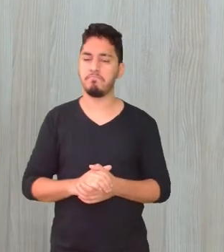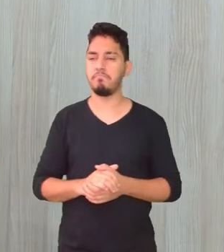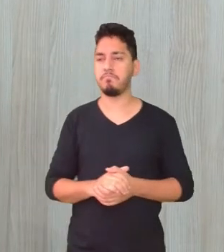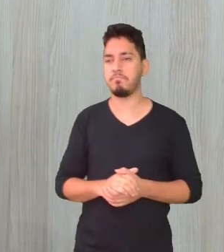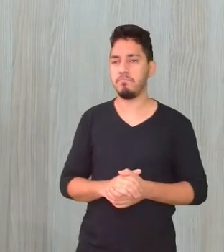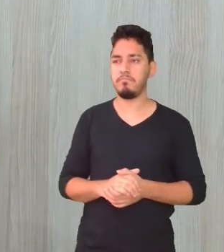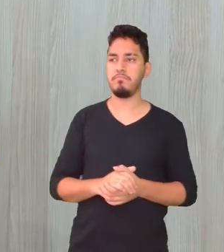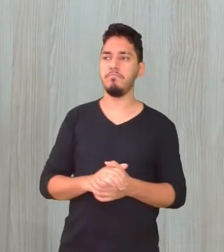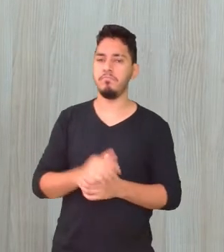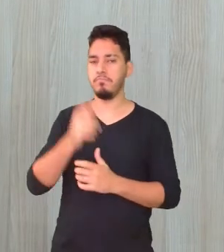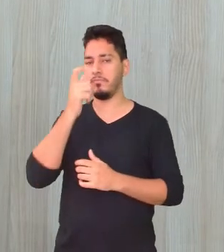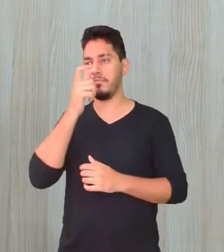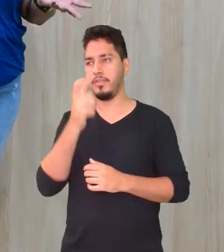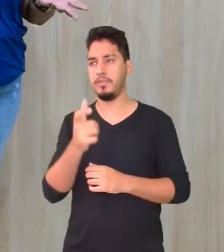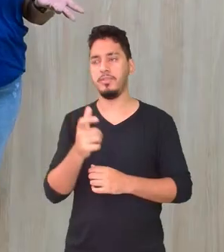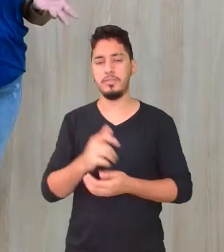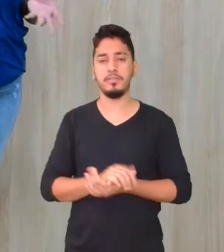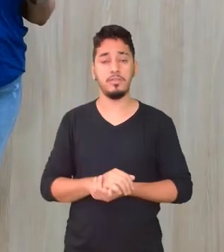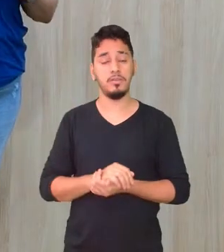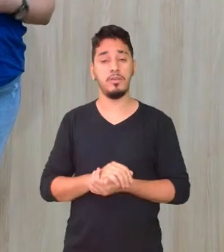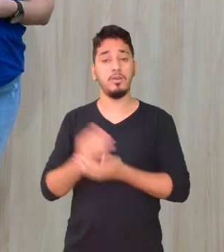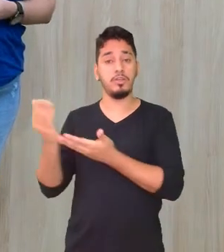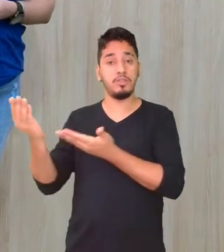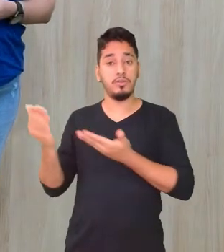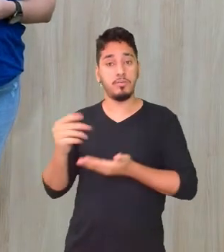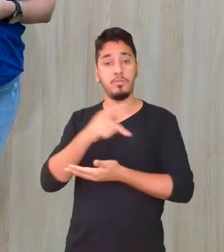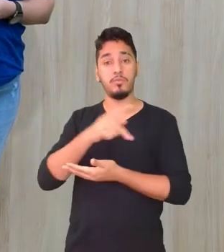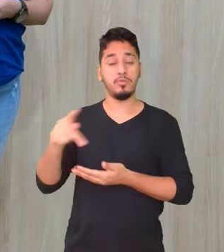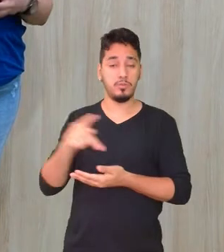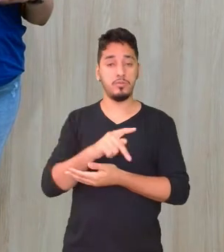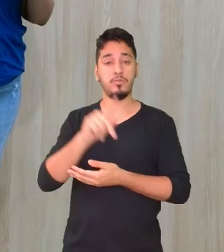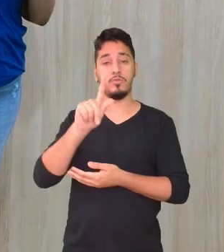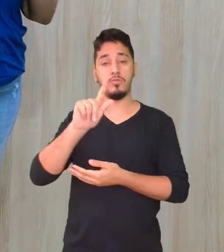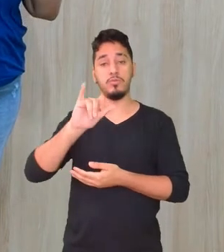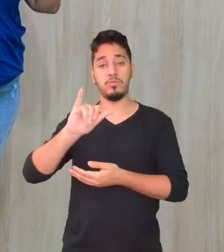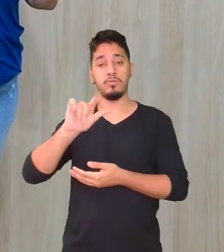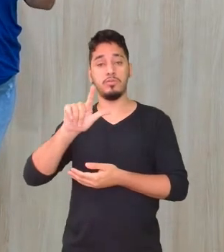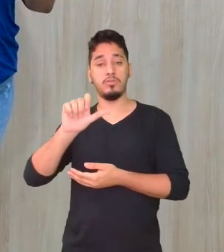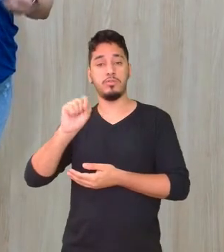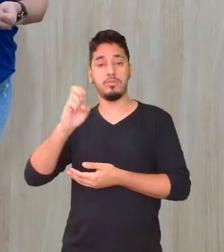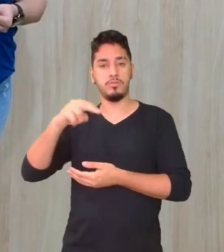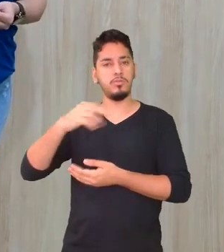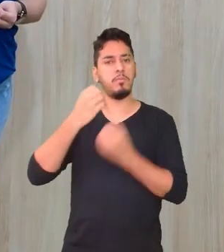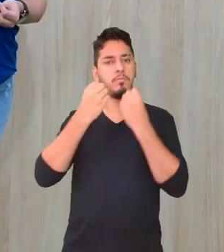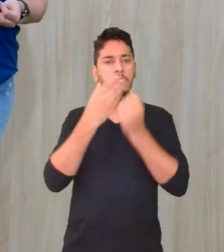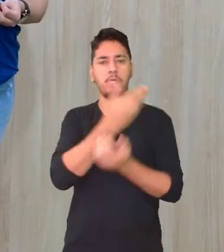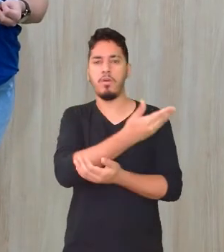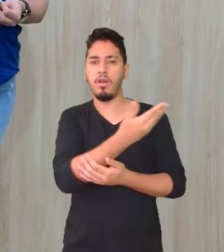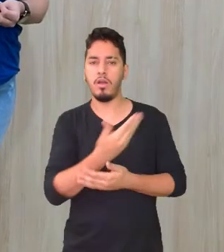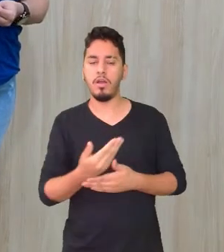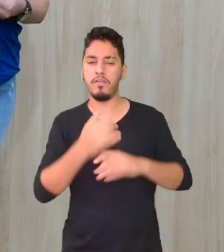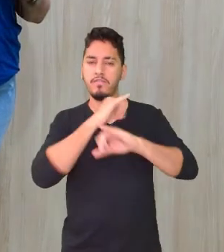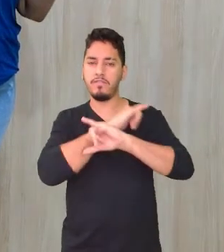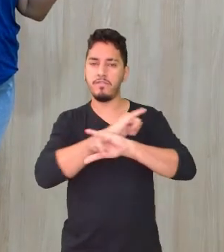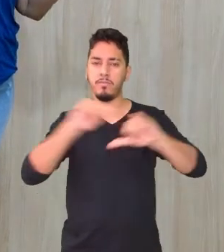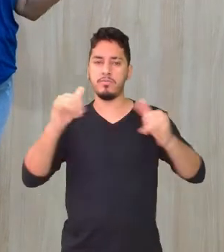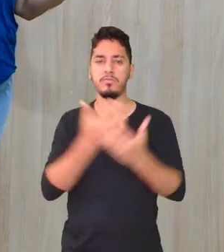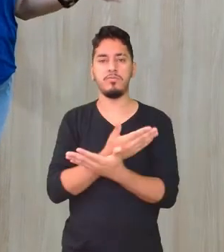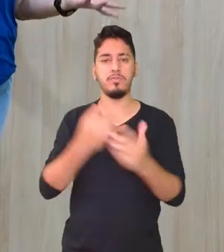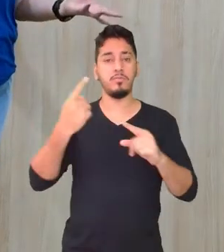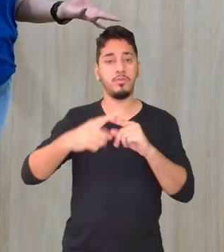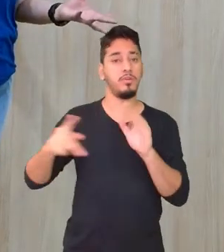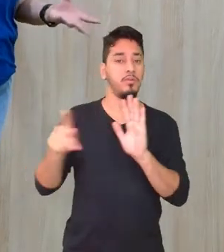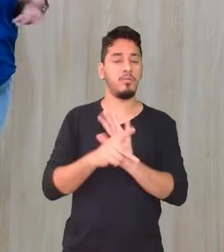interessante. E trouxe o professor Gilson aqui especialmente para isso, né? Para que ele trouxesse mais informações, por ser professor